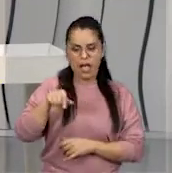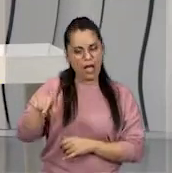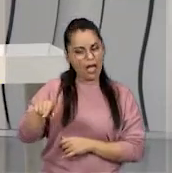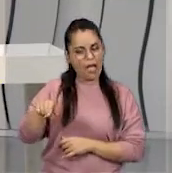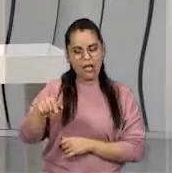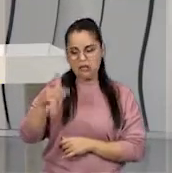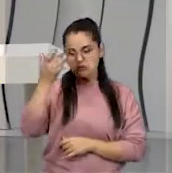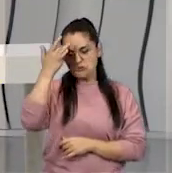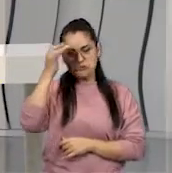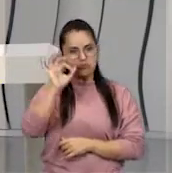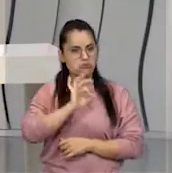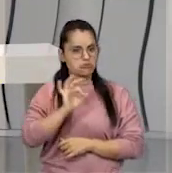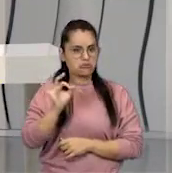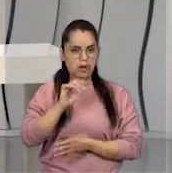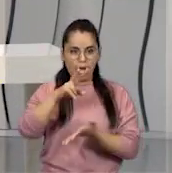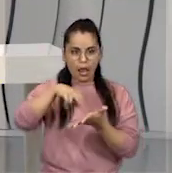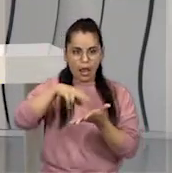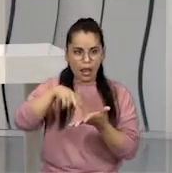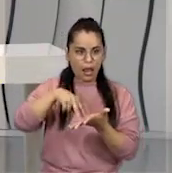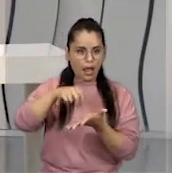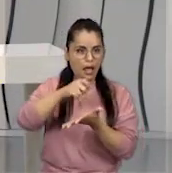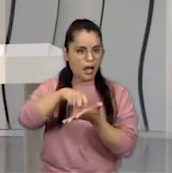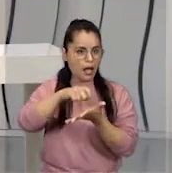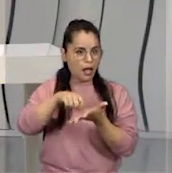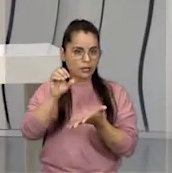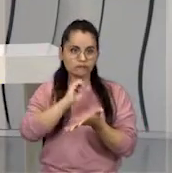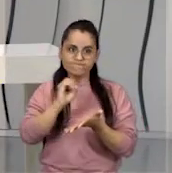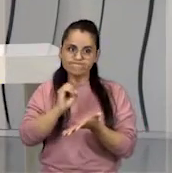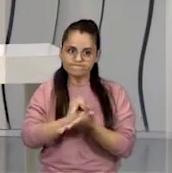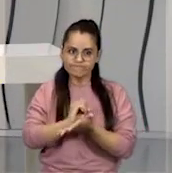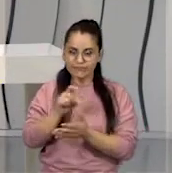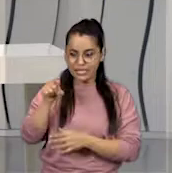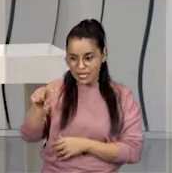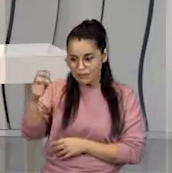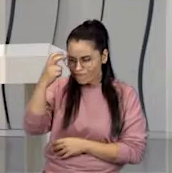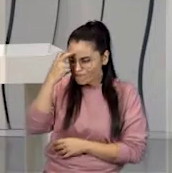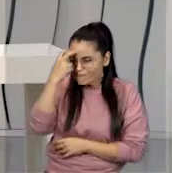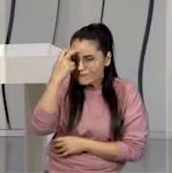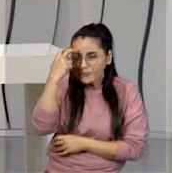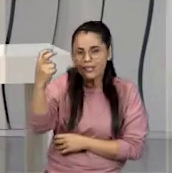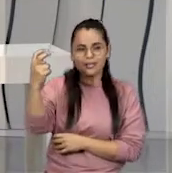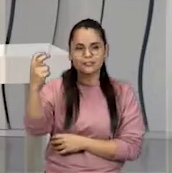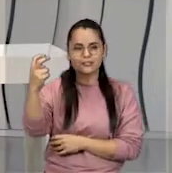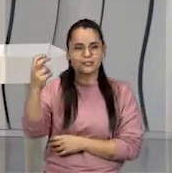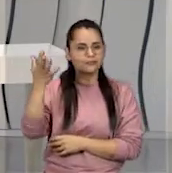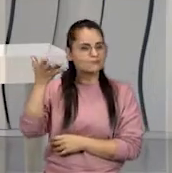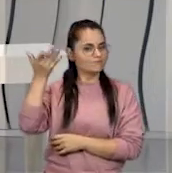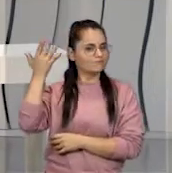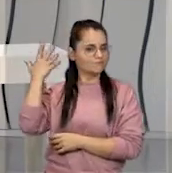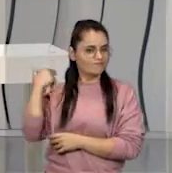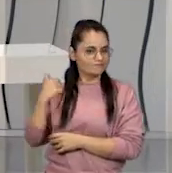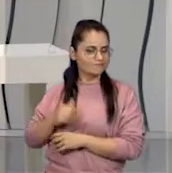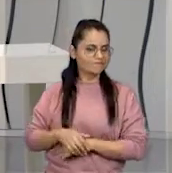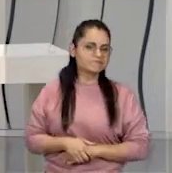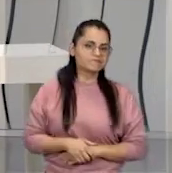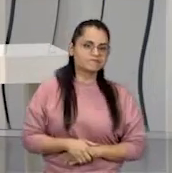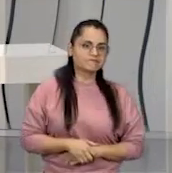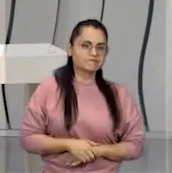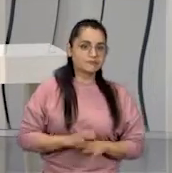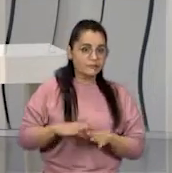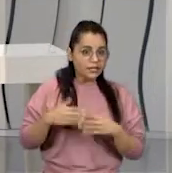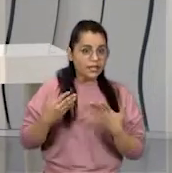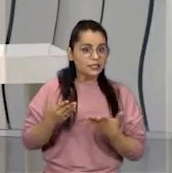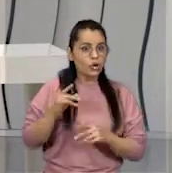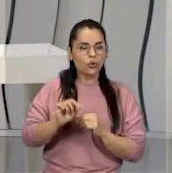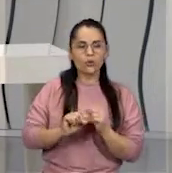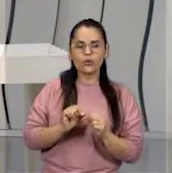nem escrever. E era considerado o homem mais sábio daquela época. Então, ele